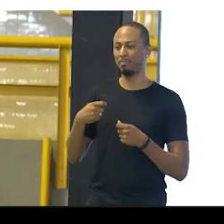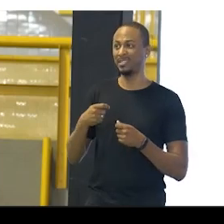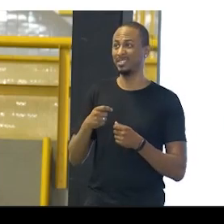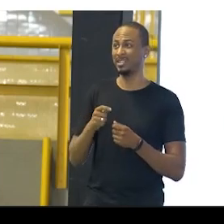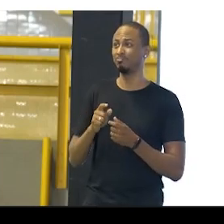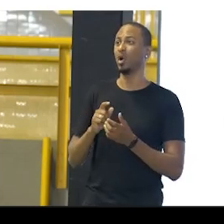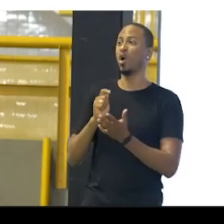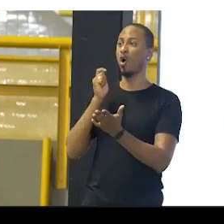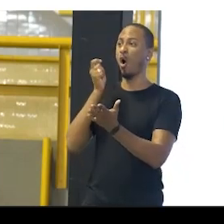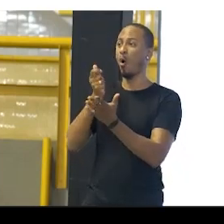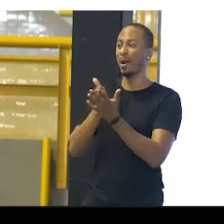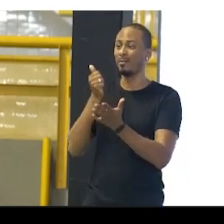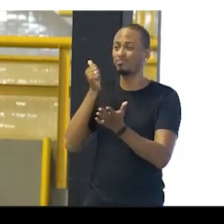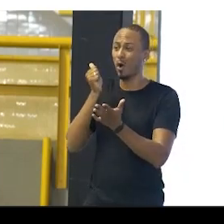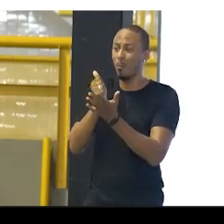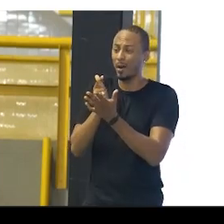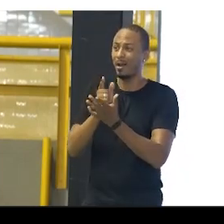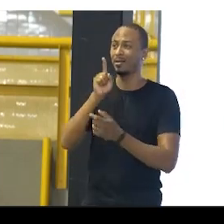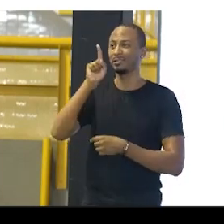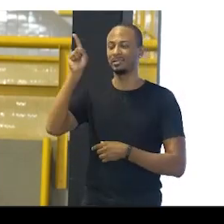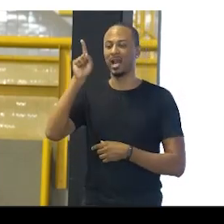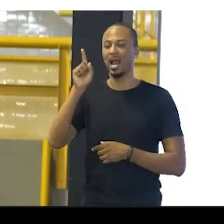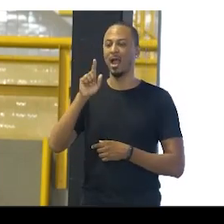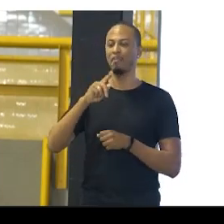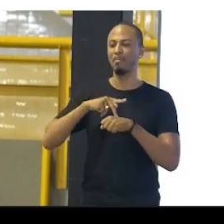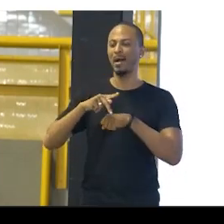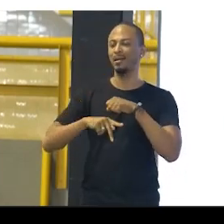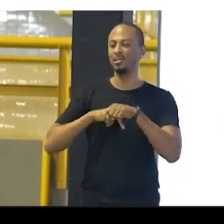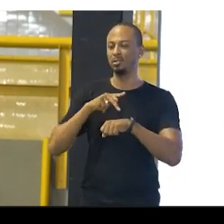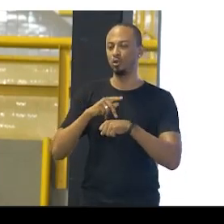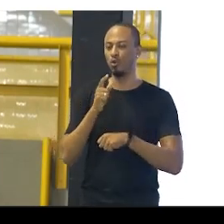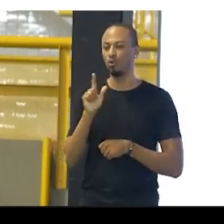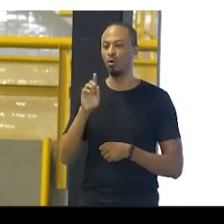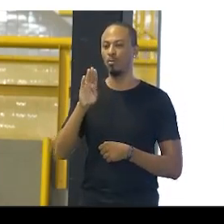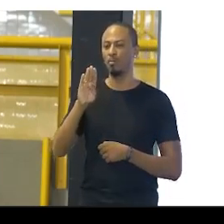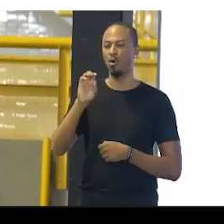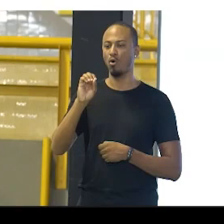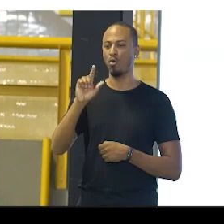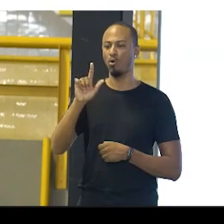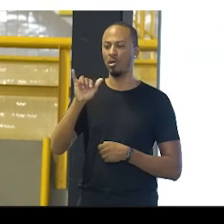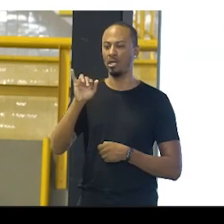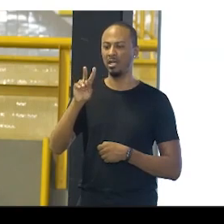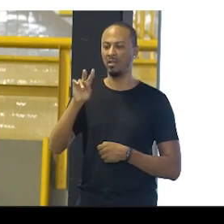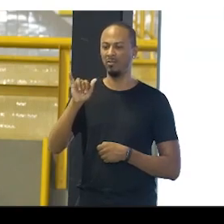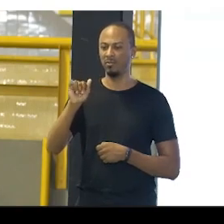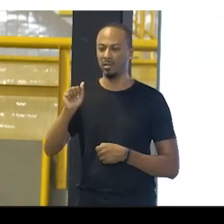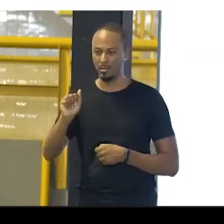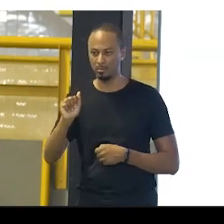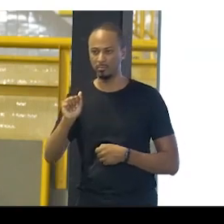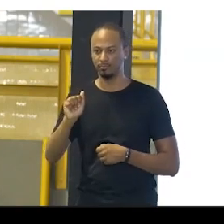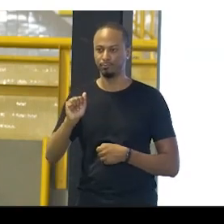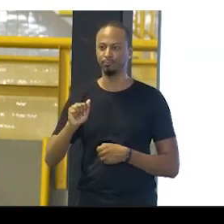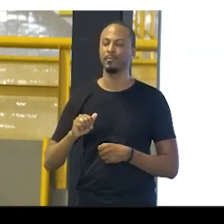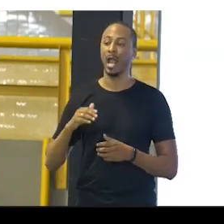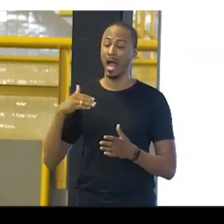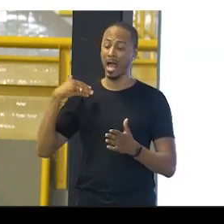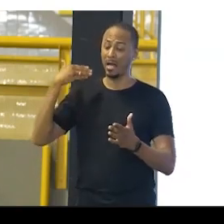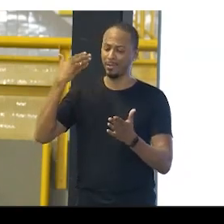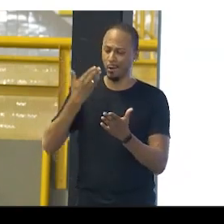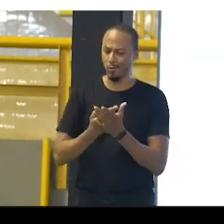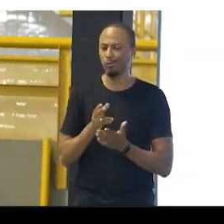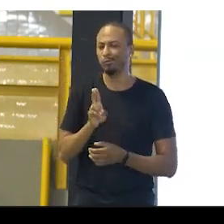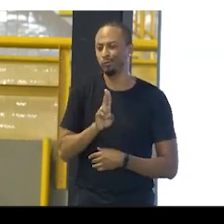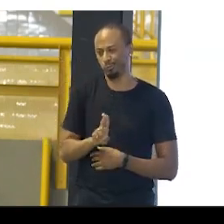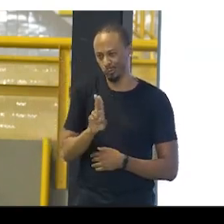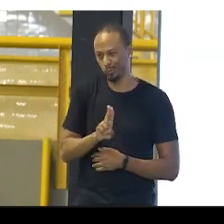mais caro, obviamente, tá, inviabiliza essa substituição. Mas até hoje ele é utilizado, especificamente para quem anda muito.